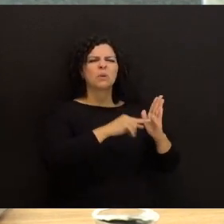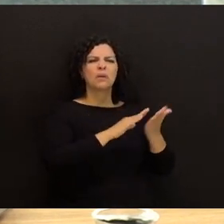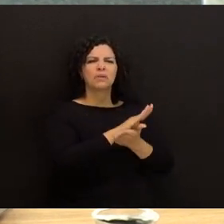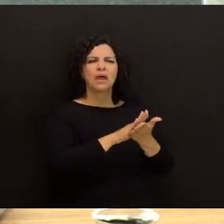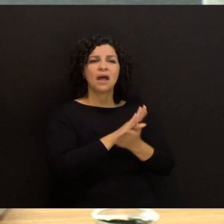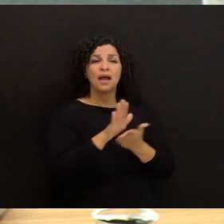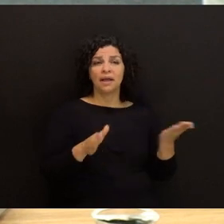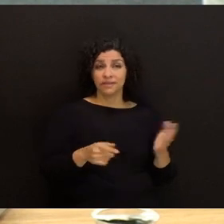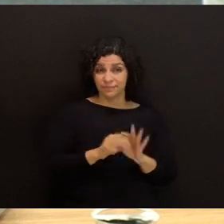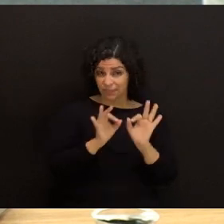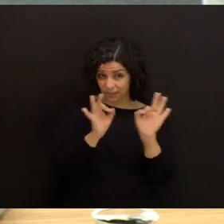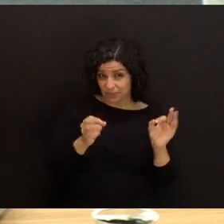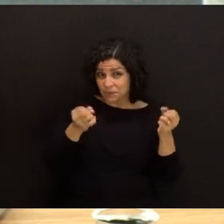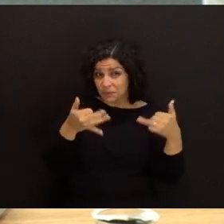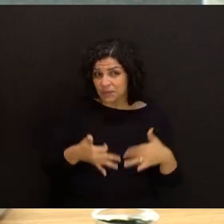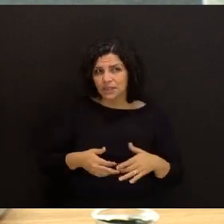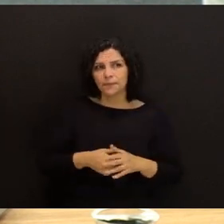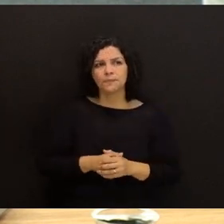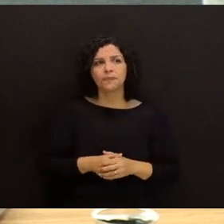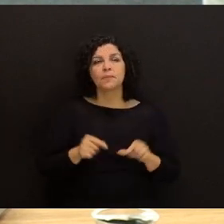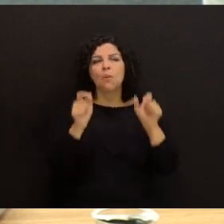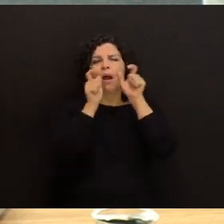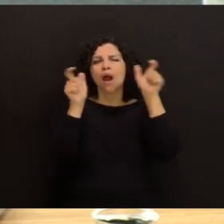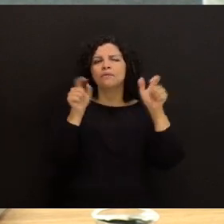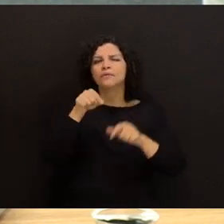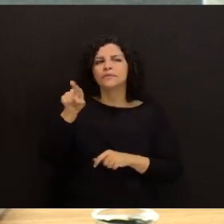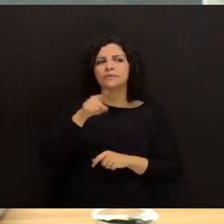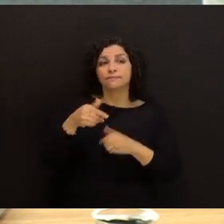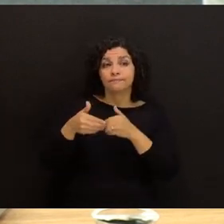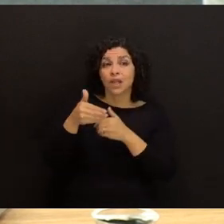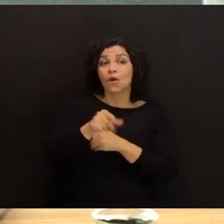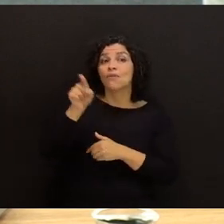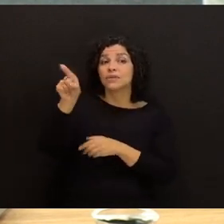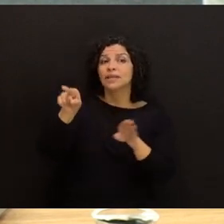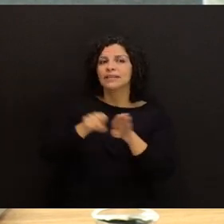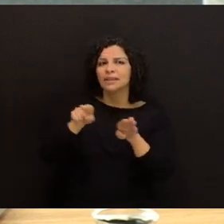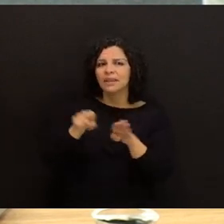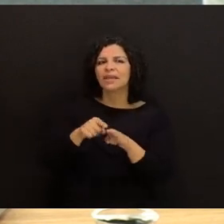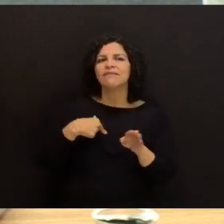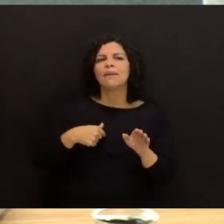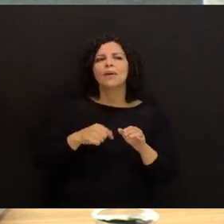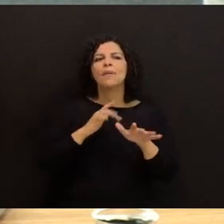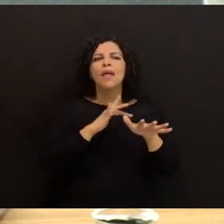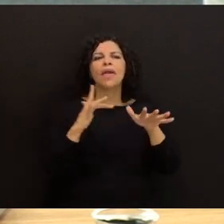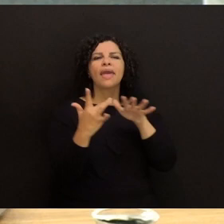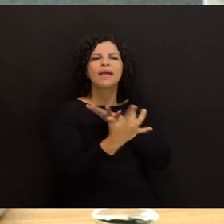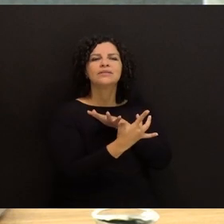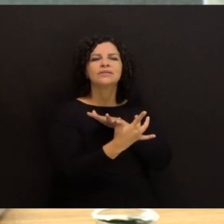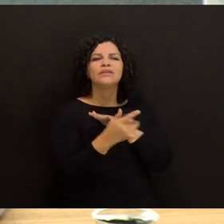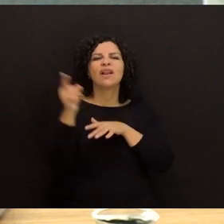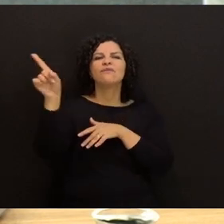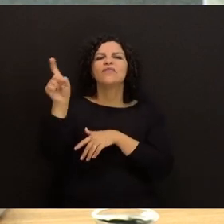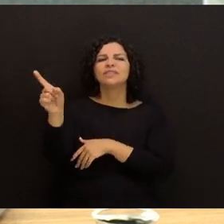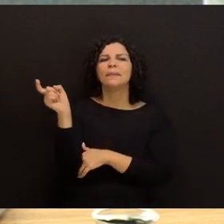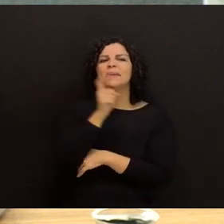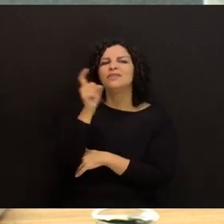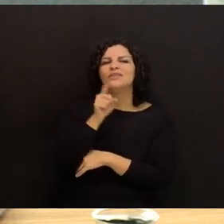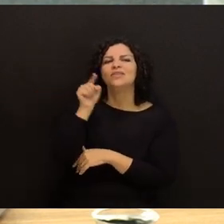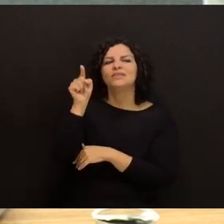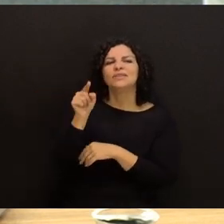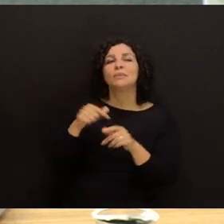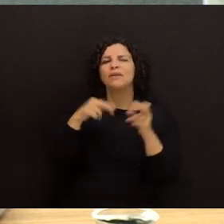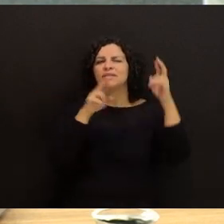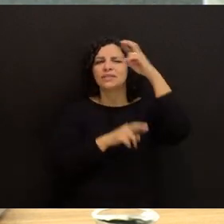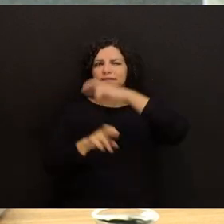simples mas eu quero só alertá-lo a partir de agora o senhor também vai começar a apanhar as redes sociais dizer que o senhor está mentiroso só porque o Senhor começou